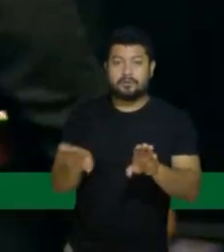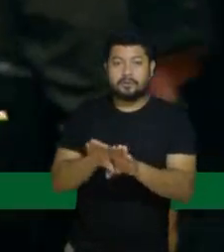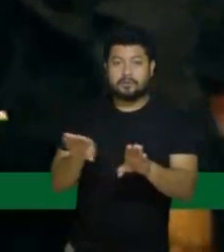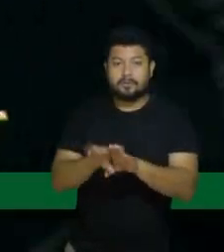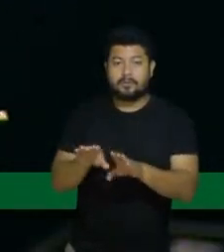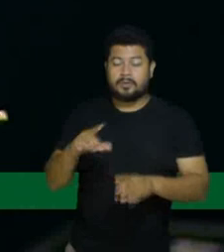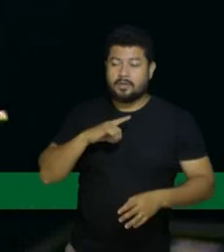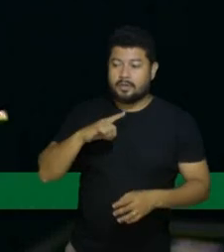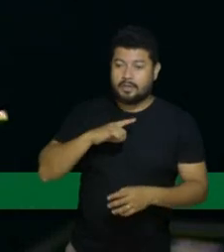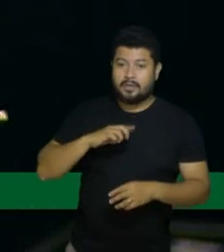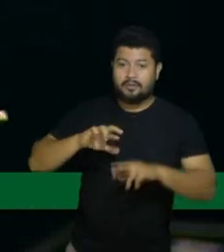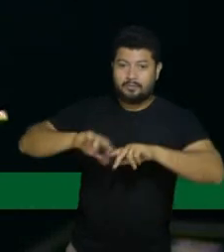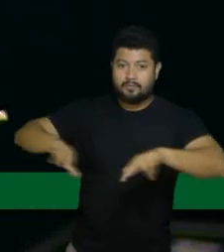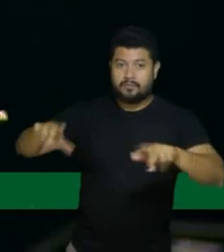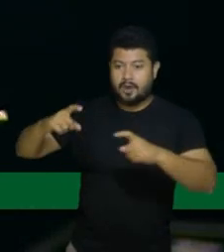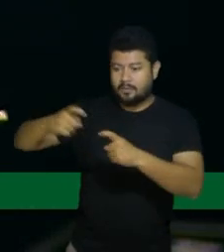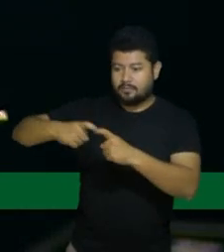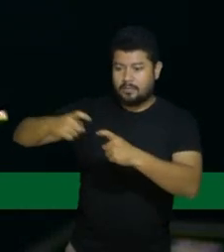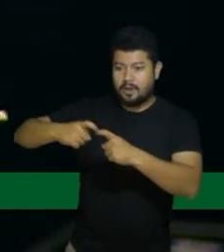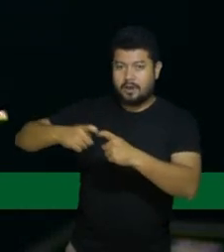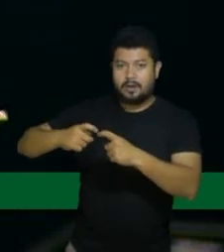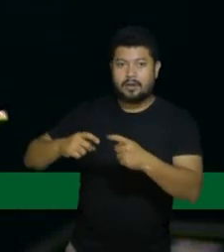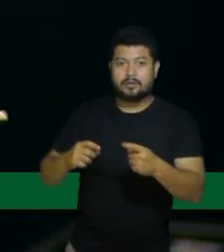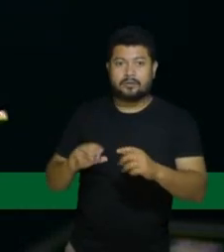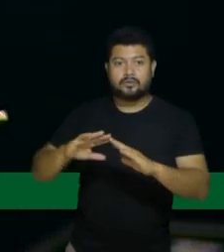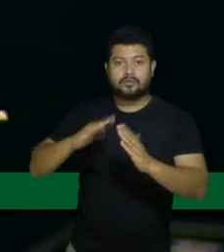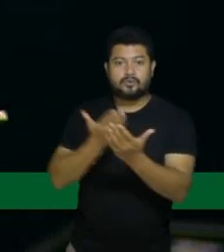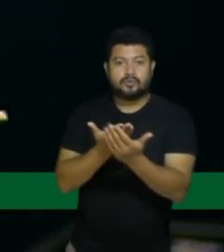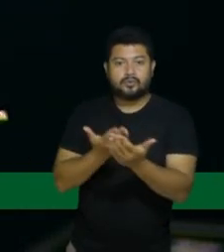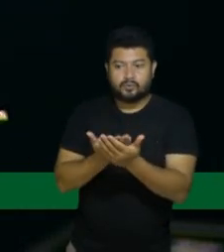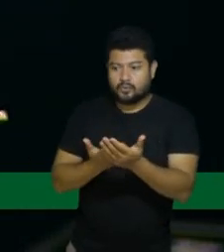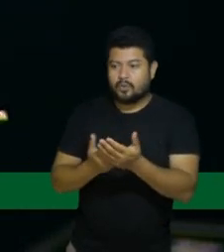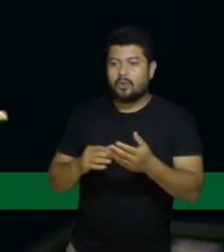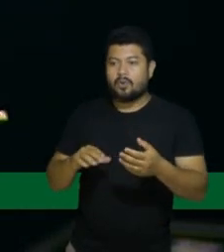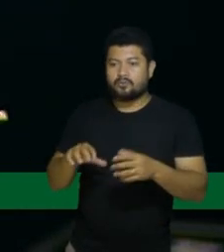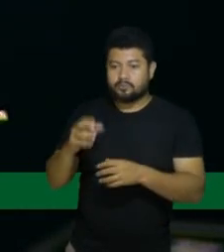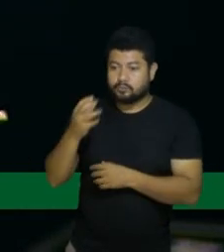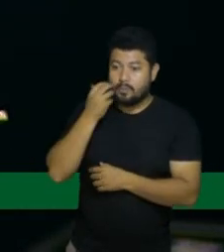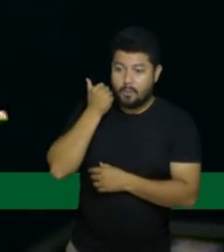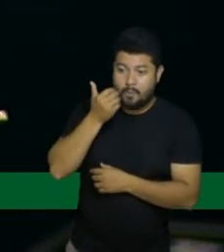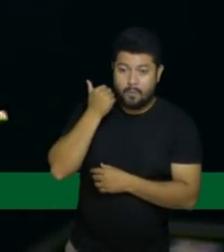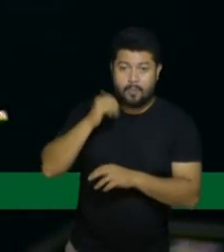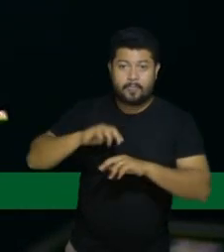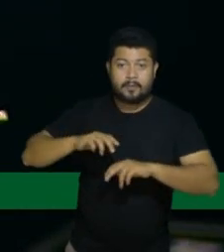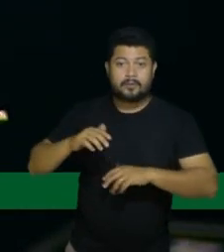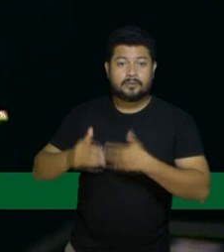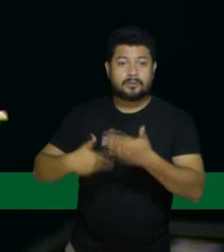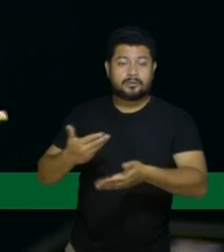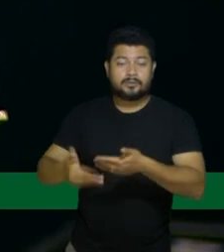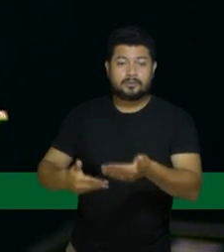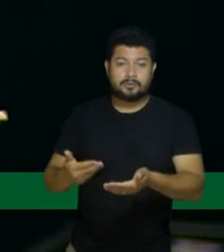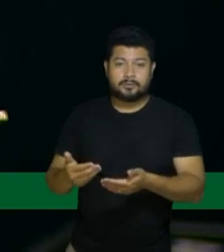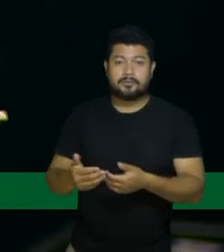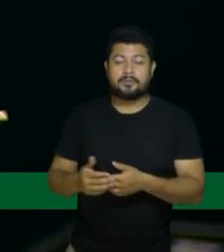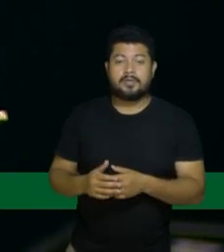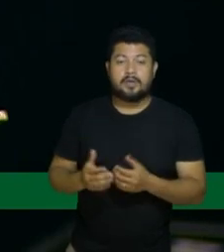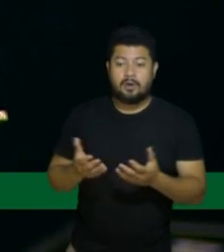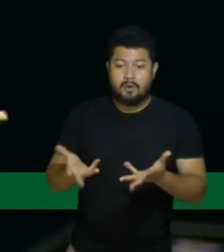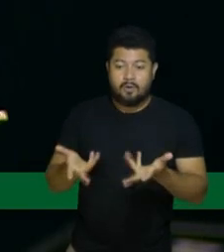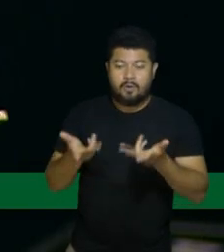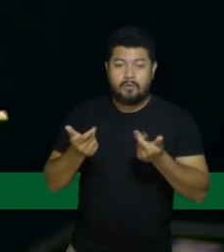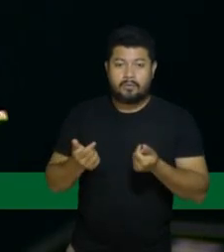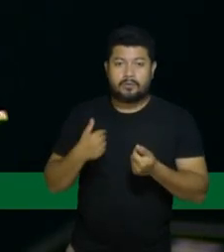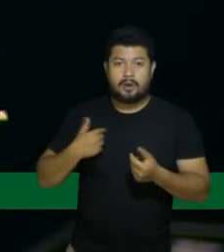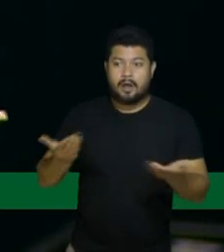em diferentes especialidades assim é com profunda preocupação que que nos deparamos com o impasse que